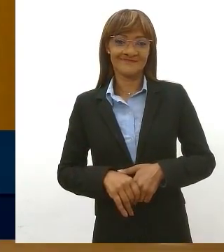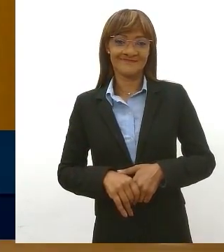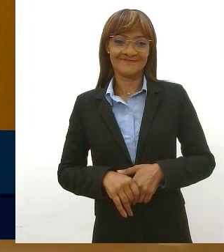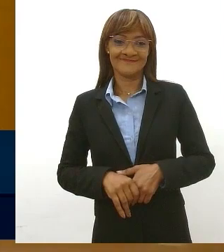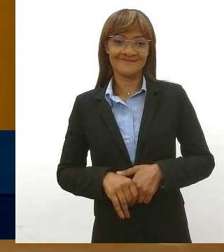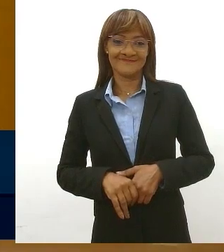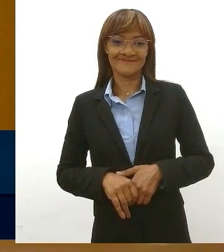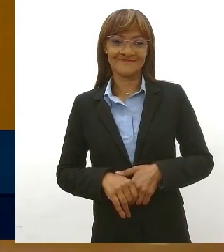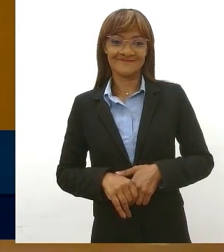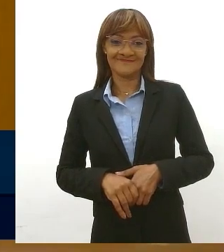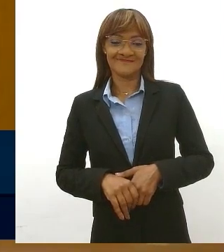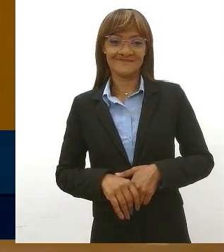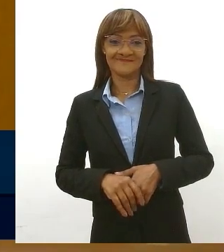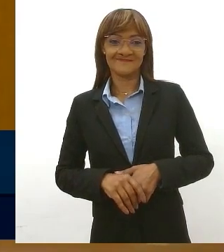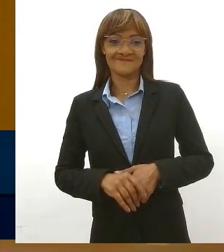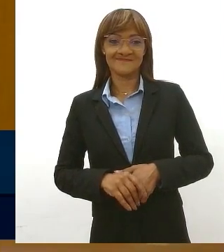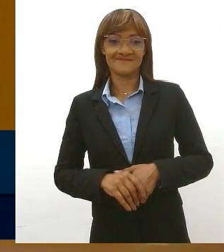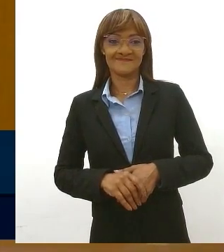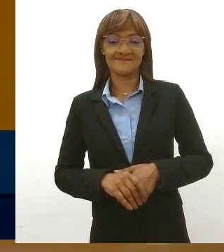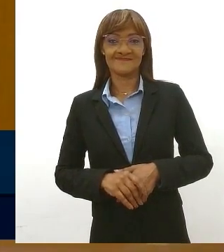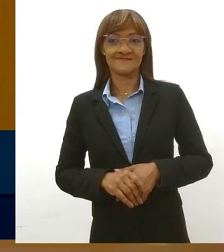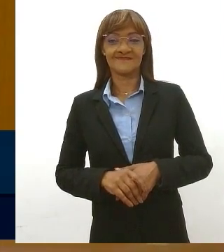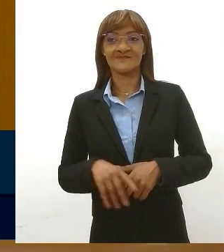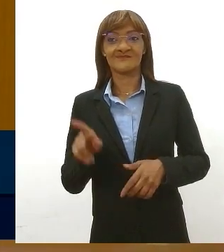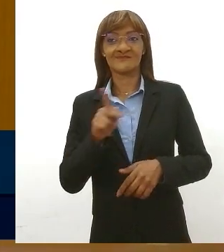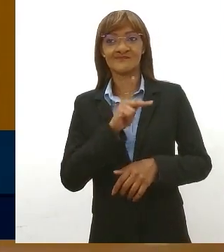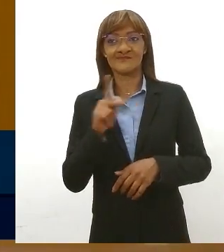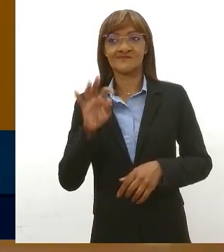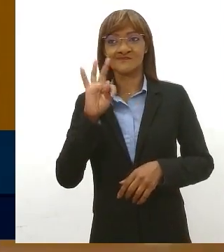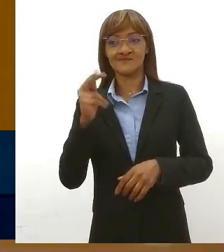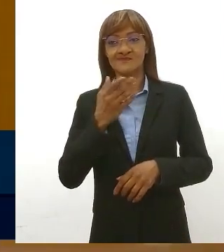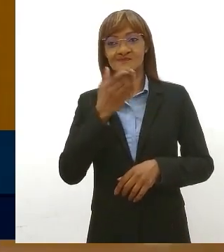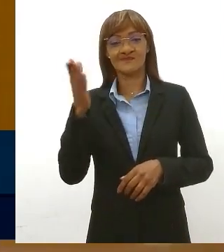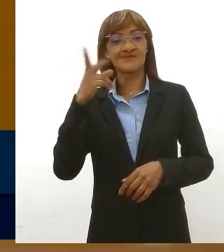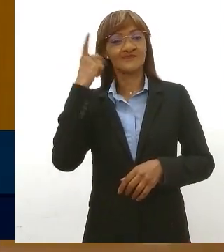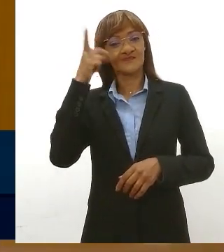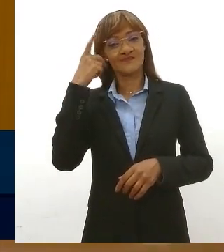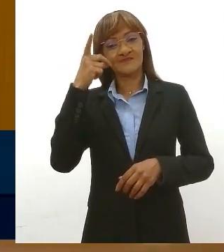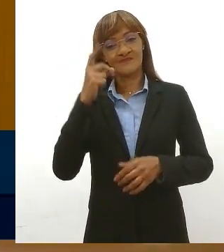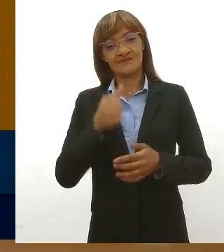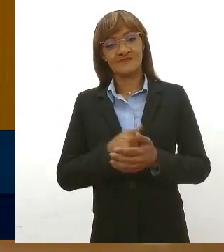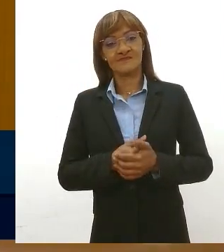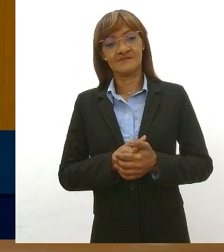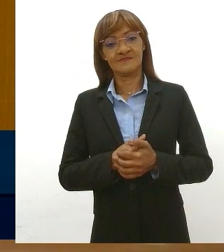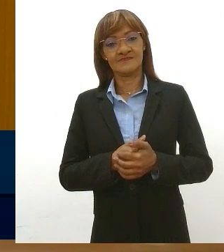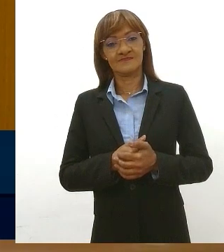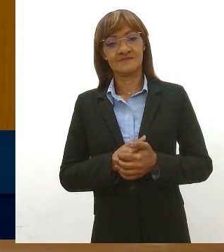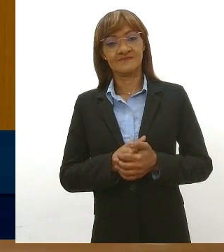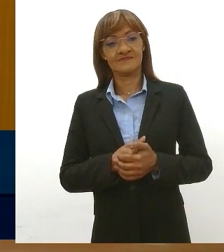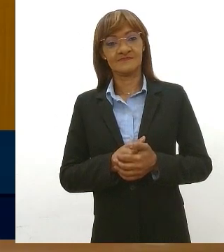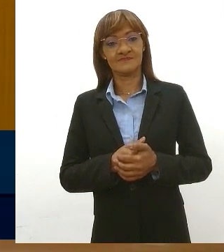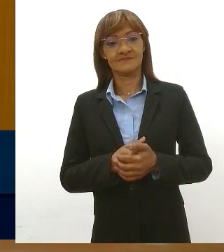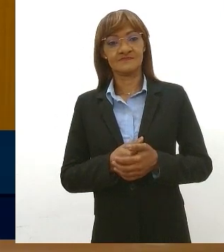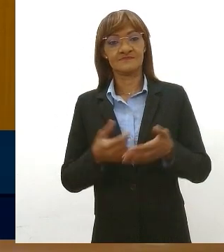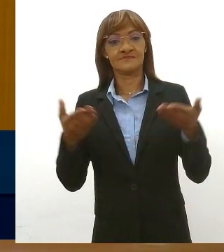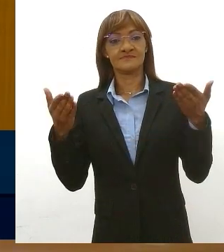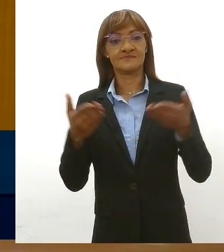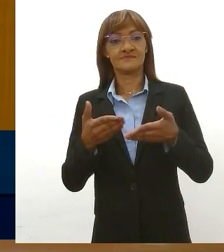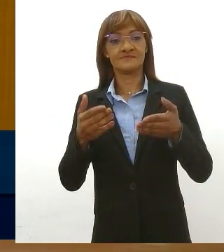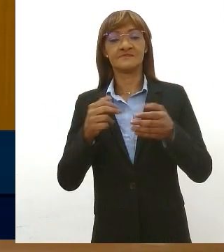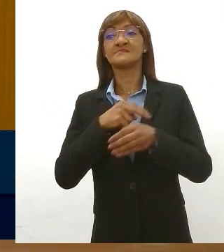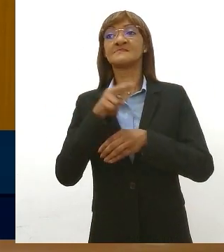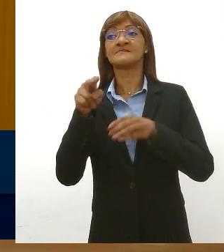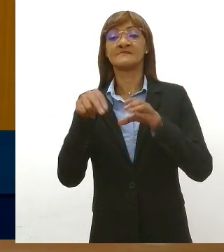Senhor presidente, senhores deputados, utilizo o grande expediente nesse dia para fazer um registro muito